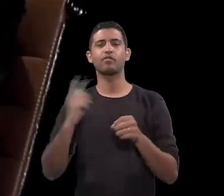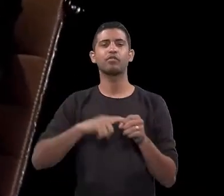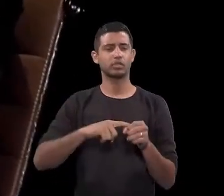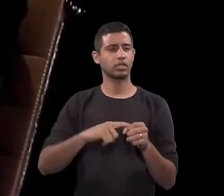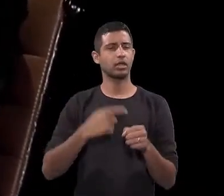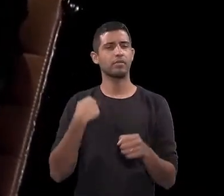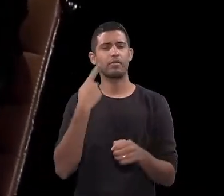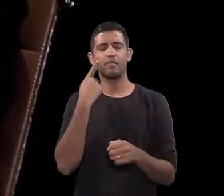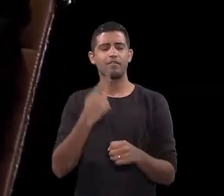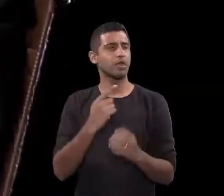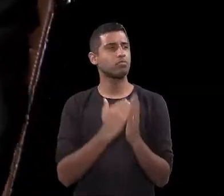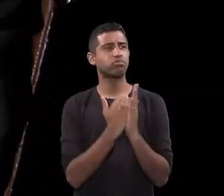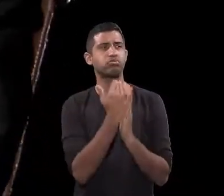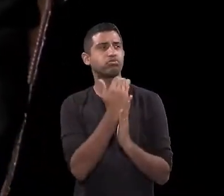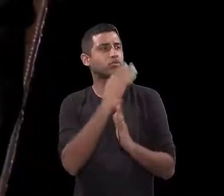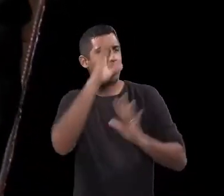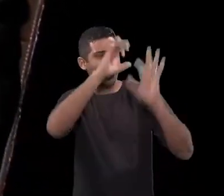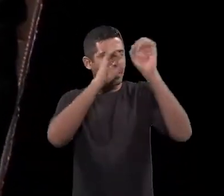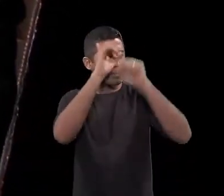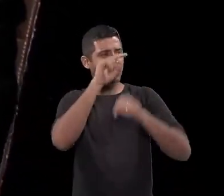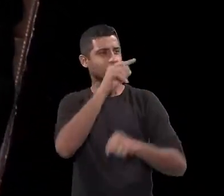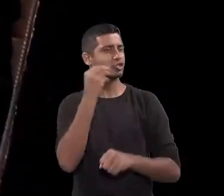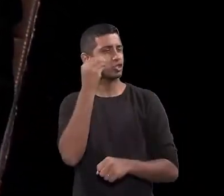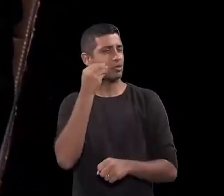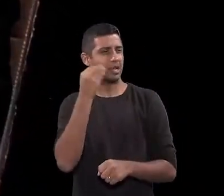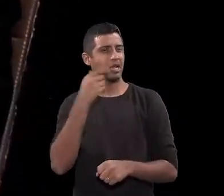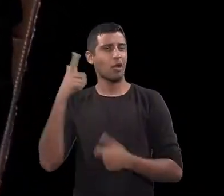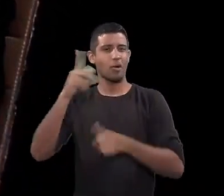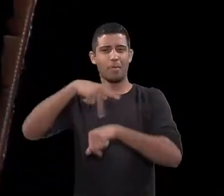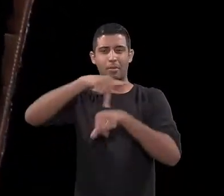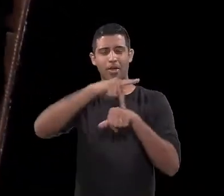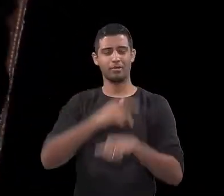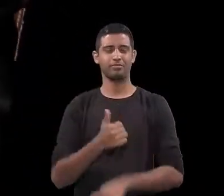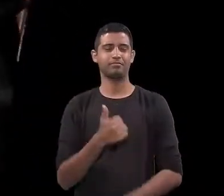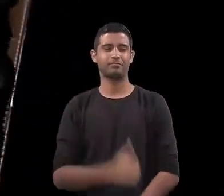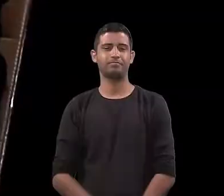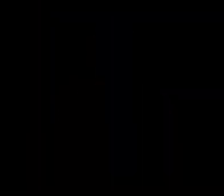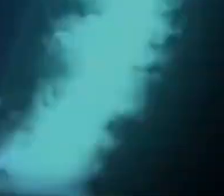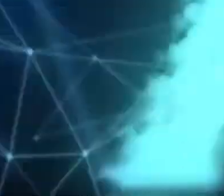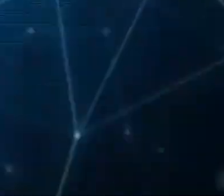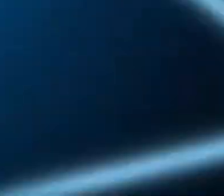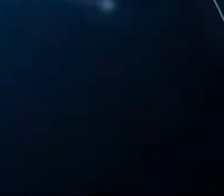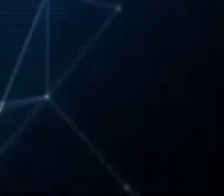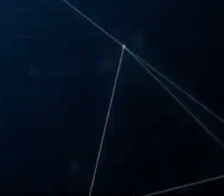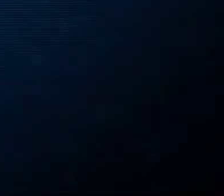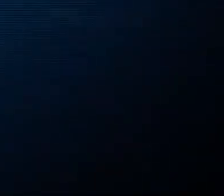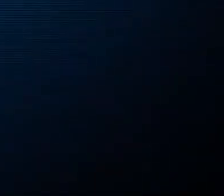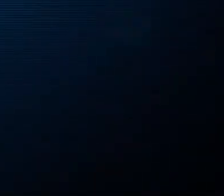voltamos depois, querendo explorar mais essas suas experiências transnacionais.